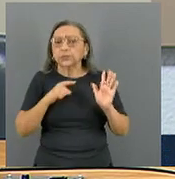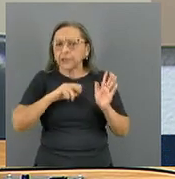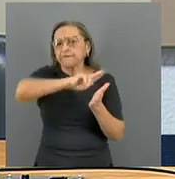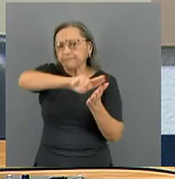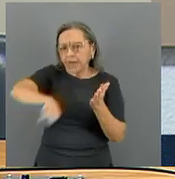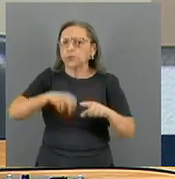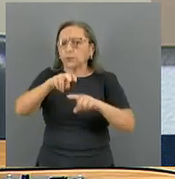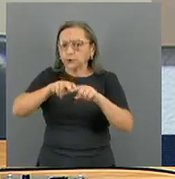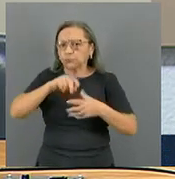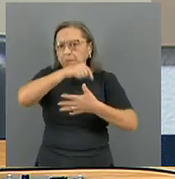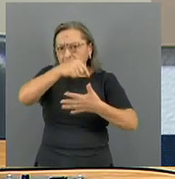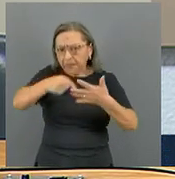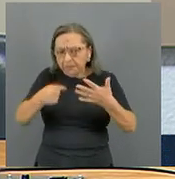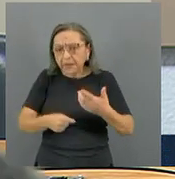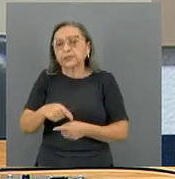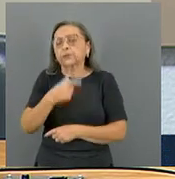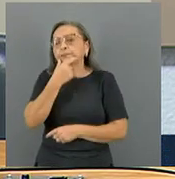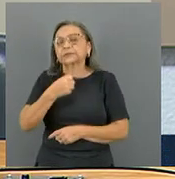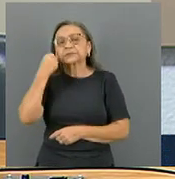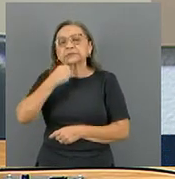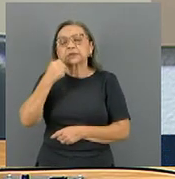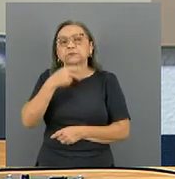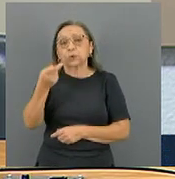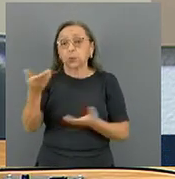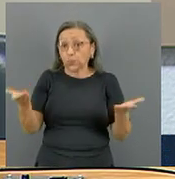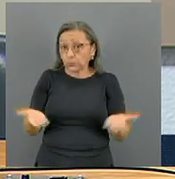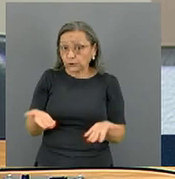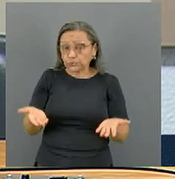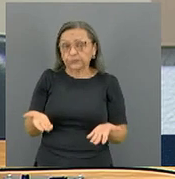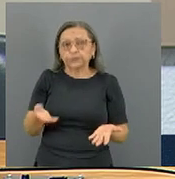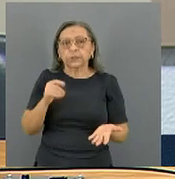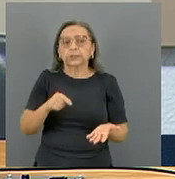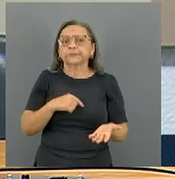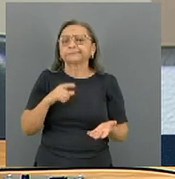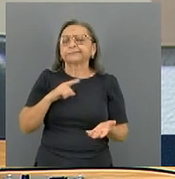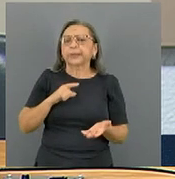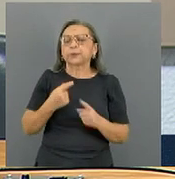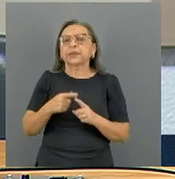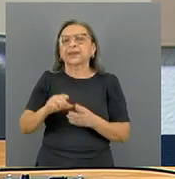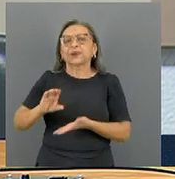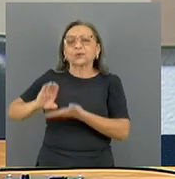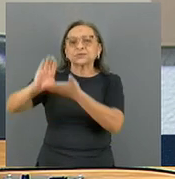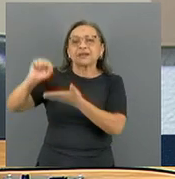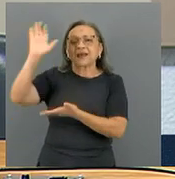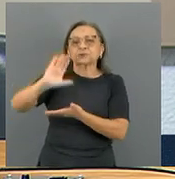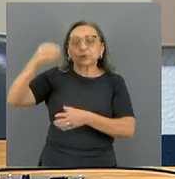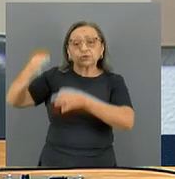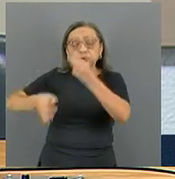senador, inclusive o senador citou hoje aqui nesta audiência pública, que segundo dados do CNJ,